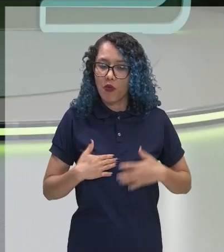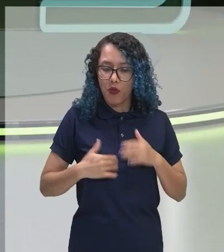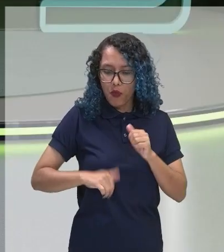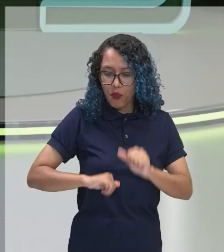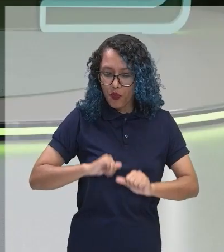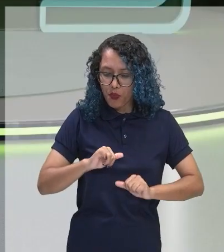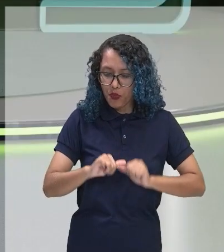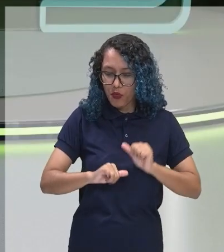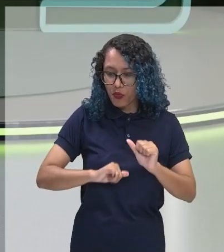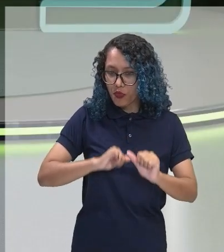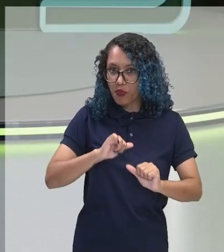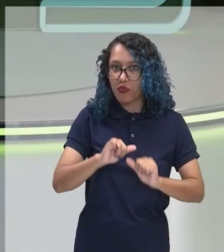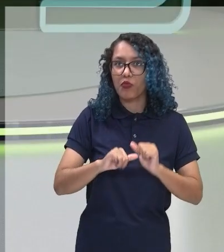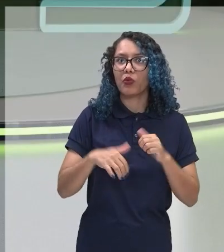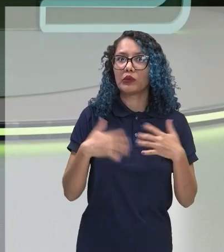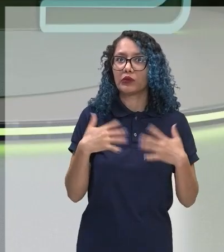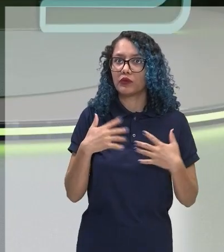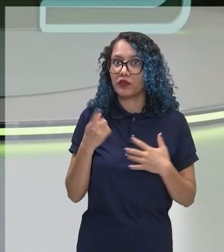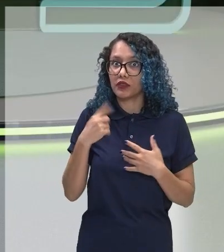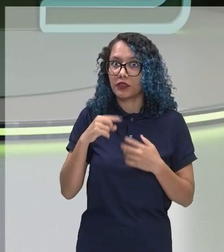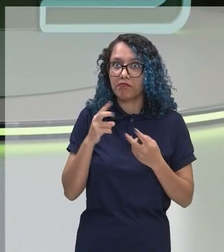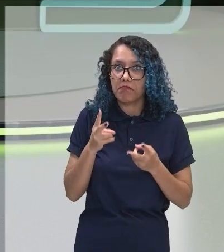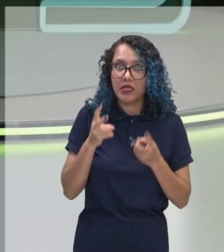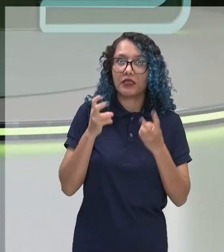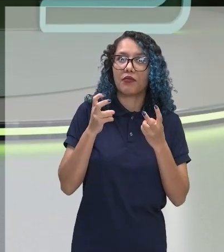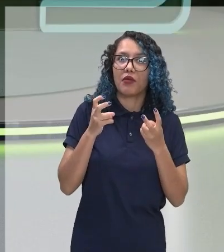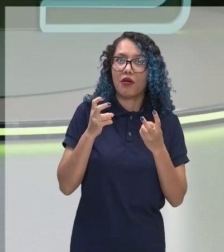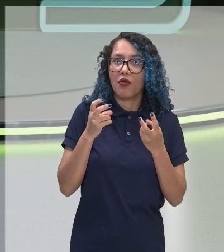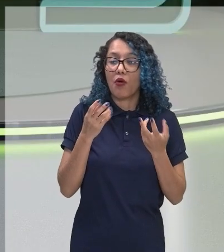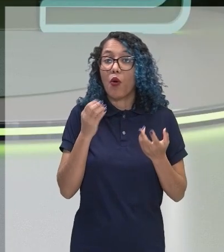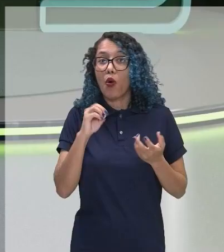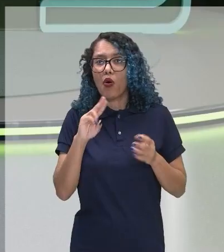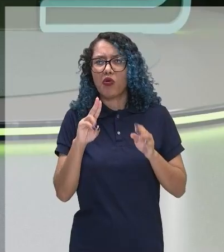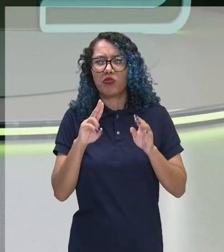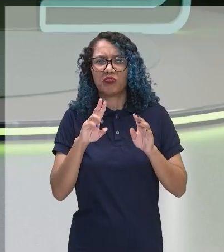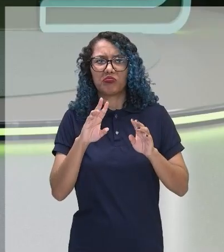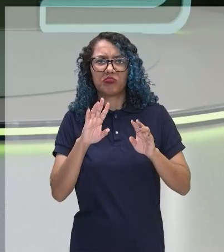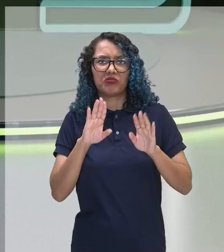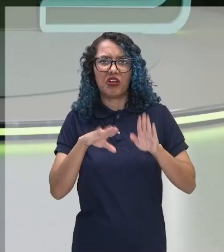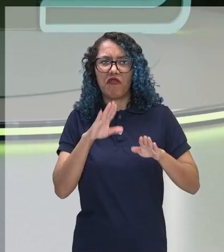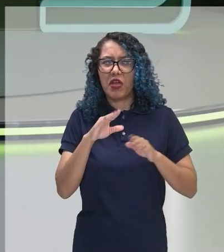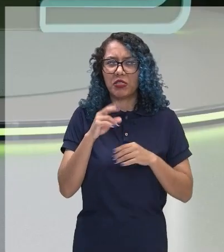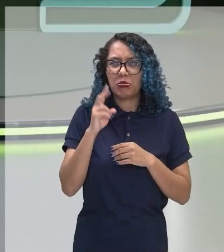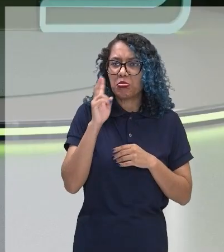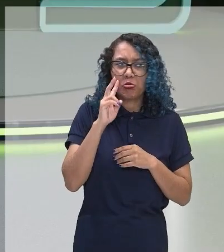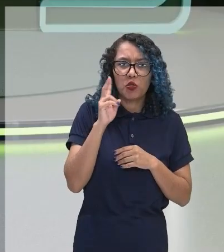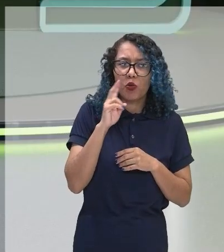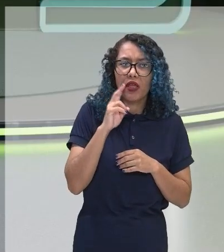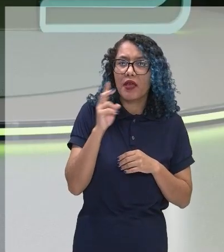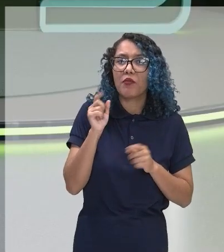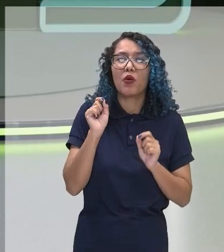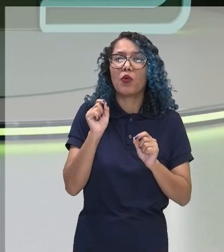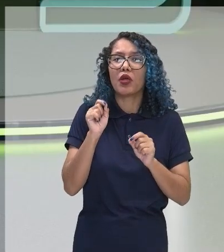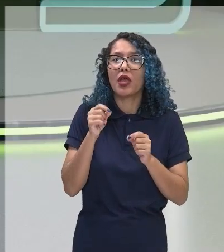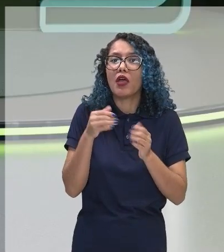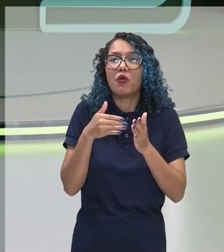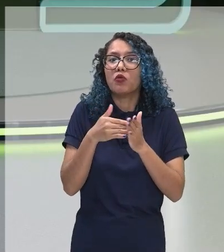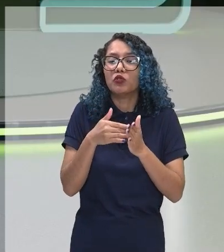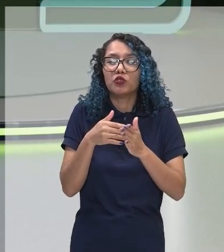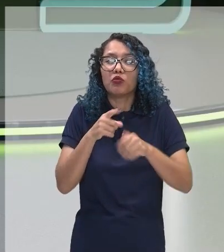seu corpo. Ou quem sabe você nem se lembra quando foi a última vez que você brincou, mas